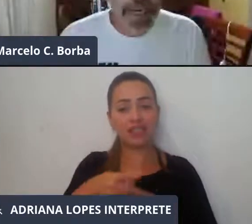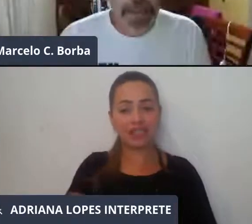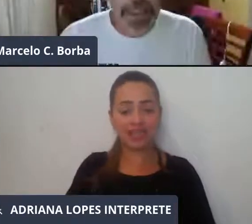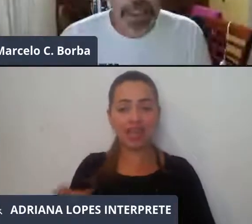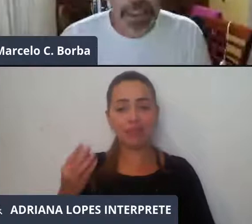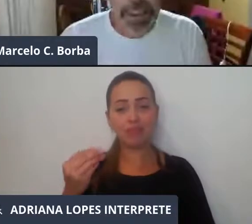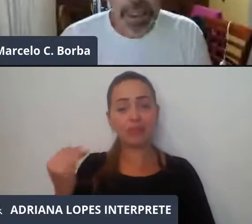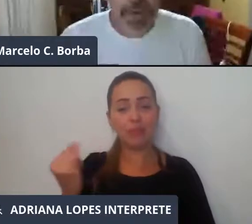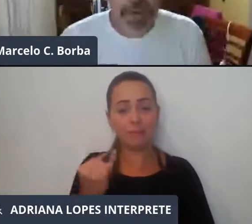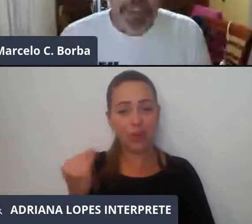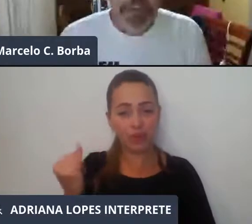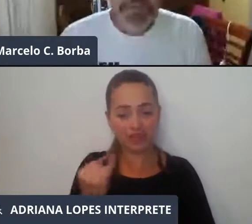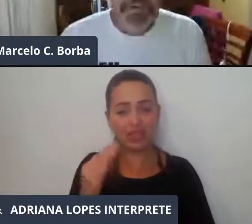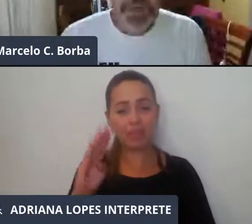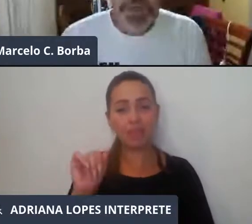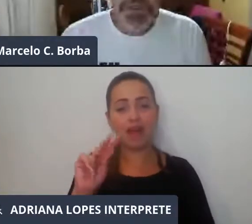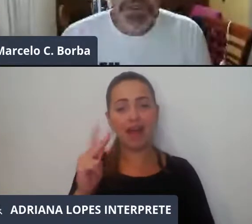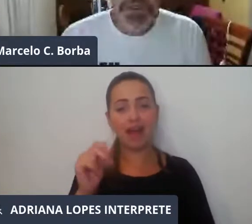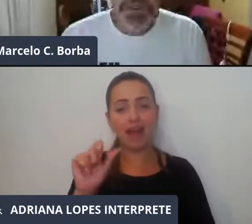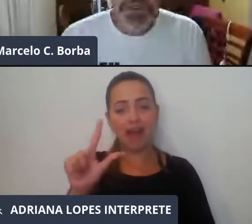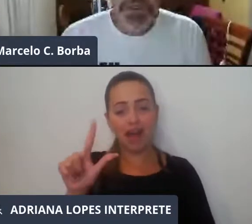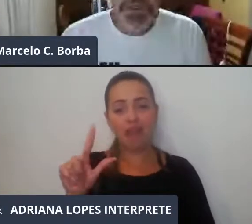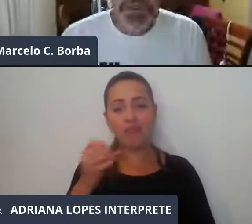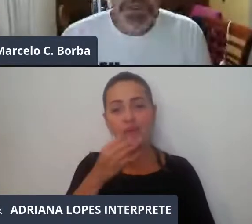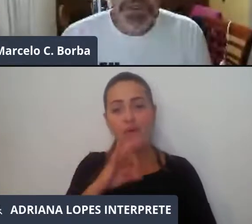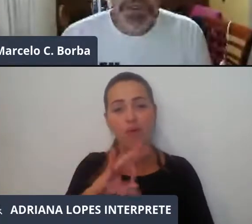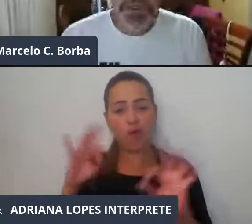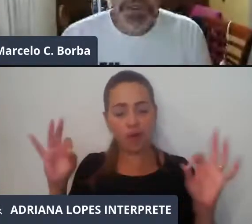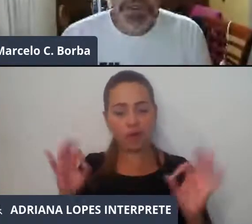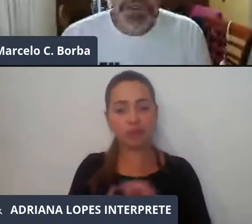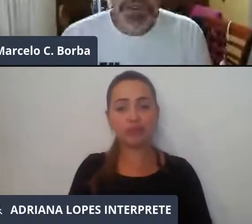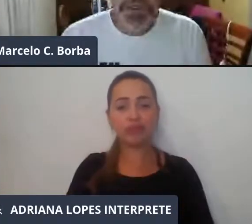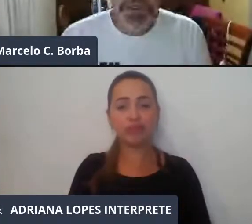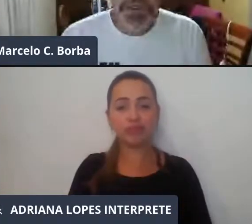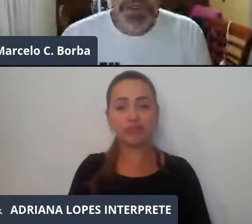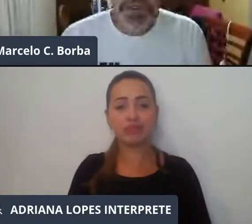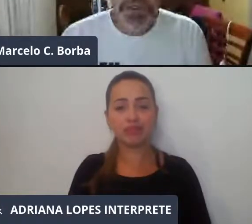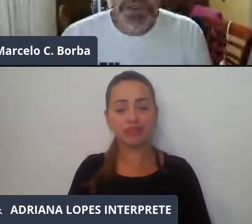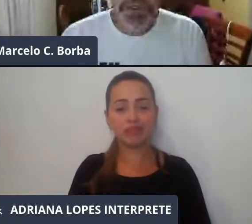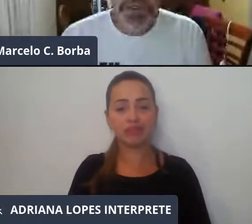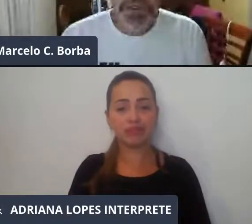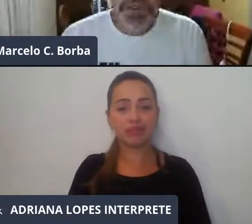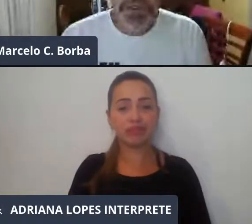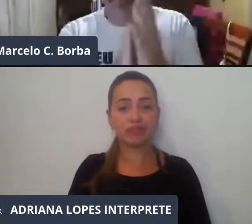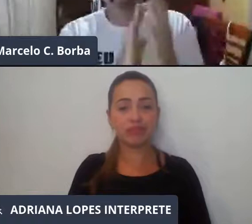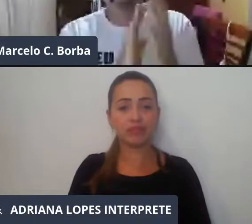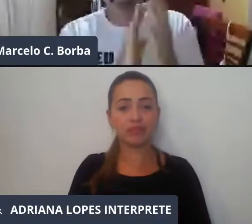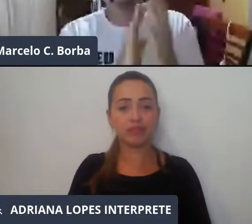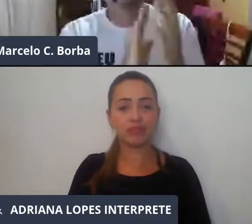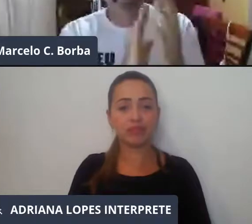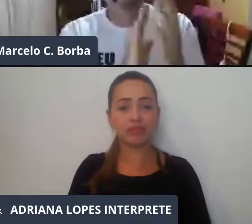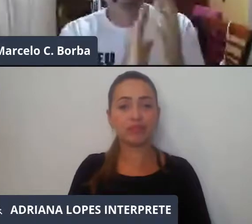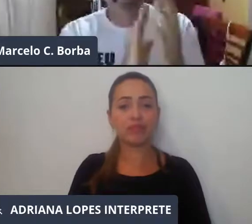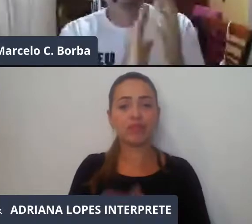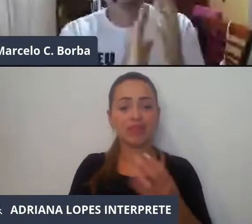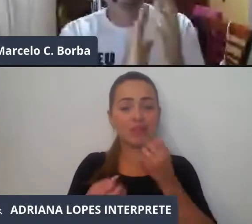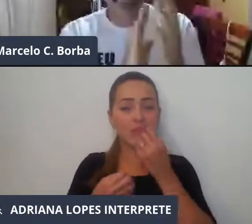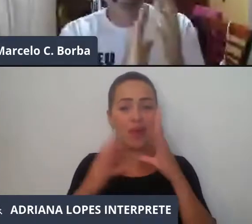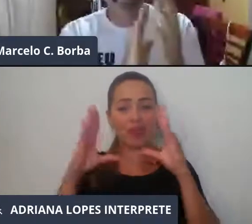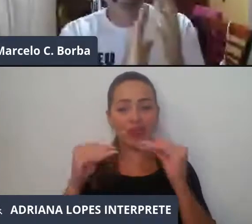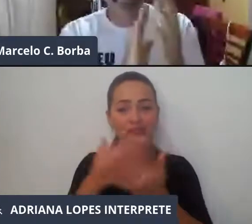aí com o Bairral aí e tal. E viva a nossa SBEM, viva a educação matemática. Exatamente. Boa noite a